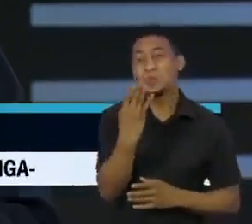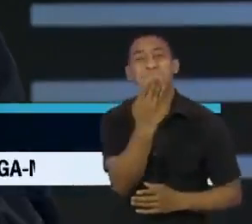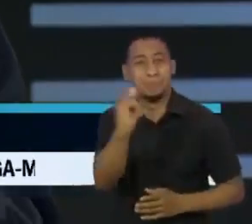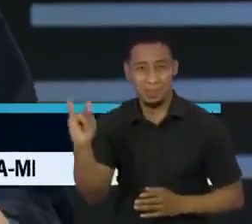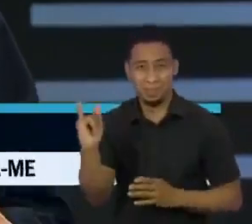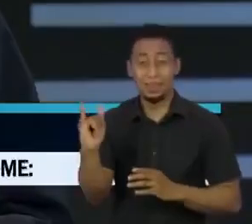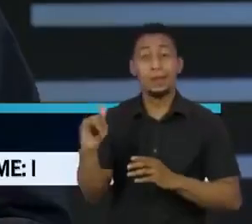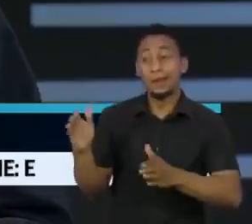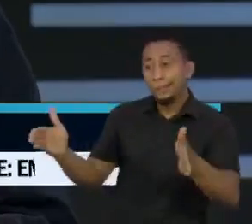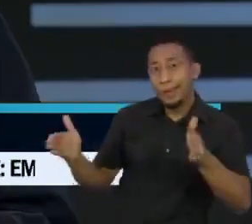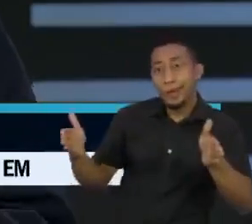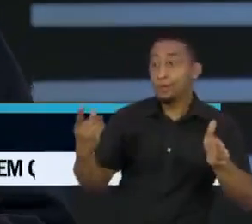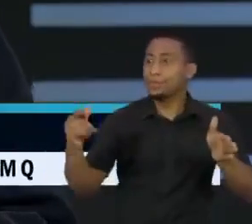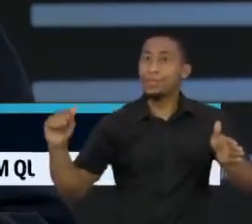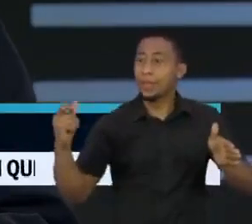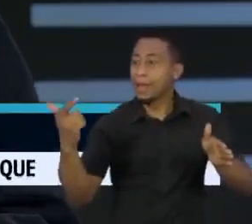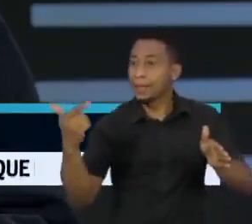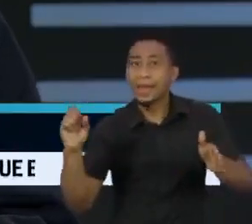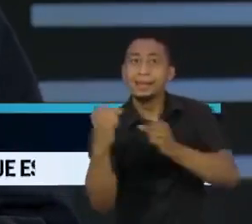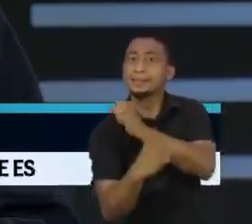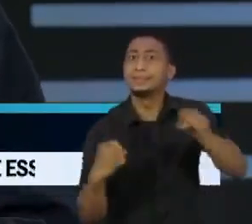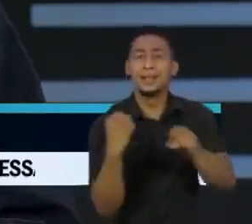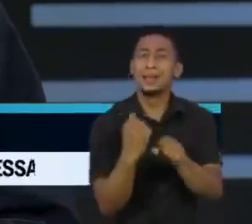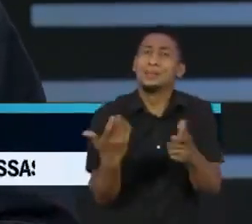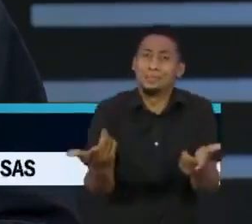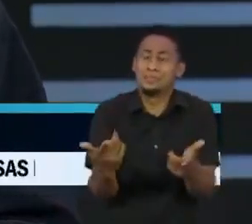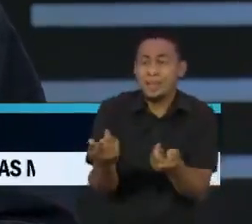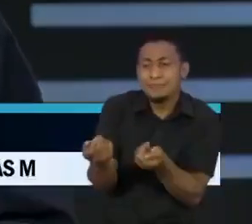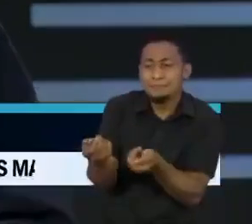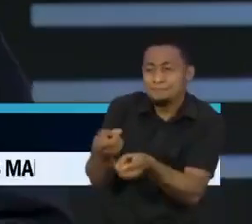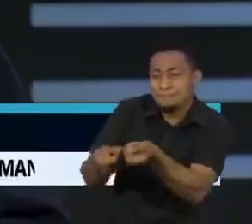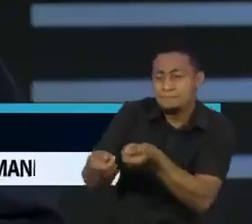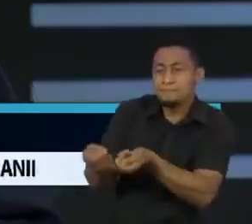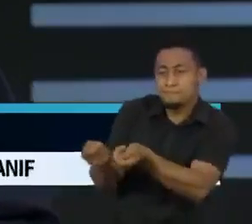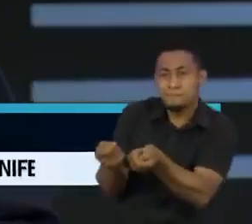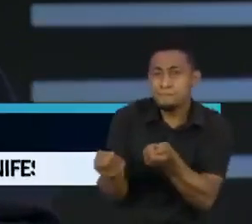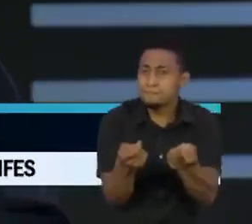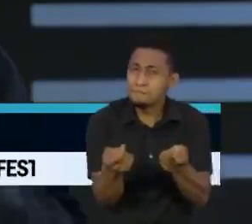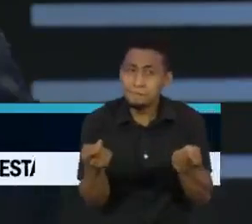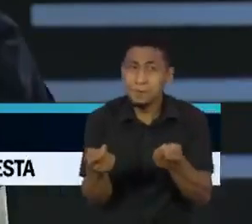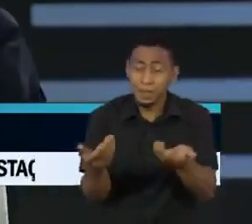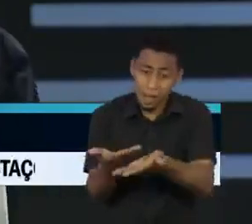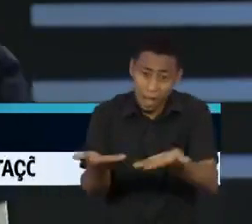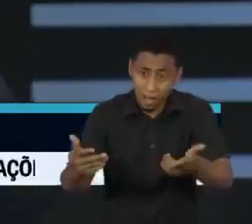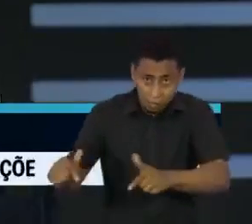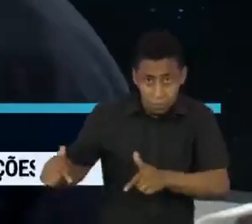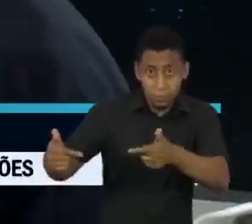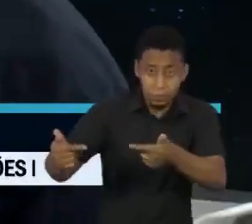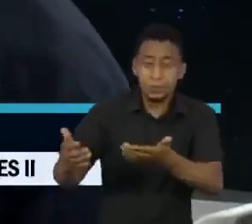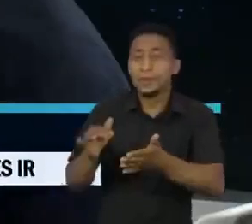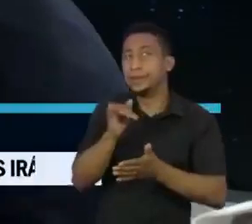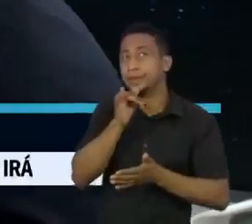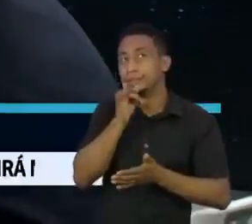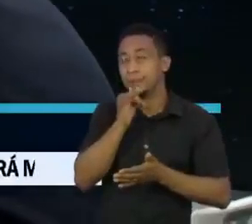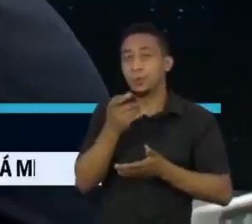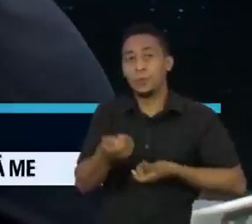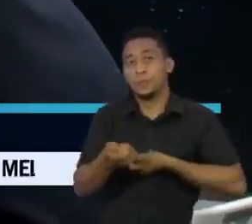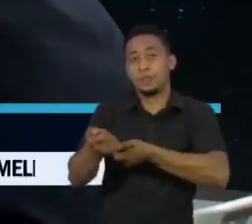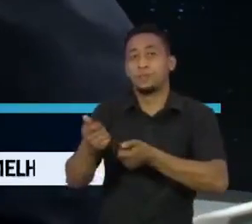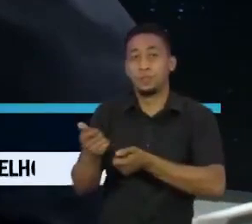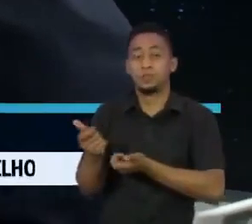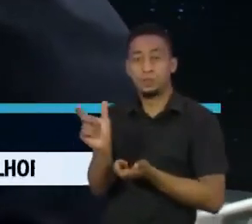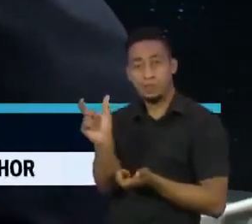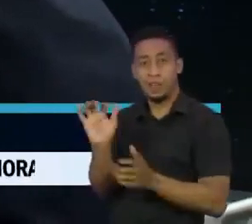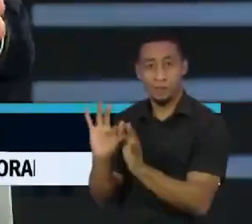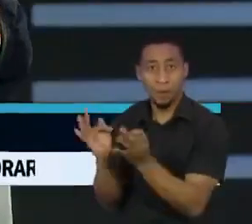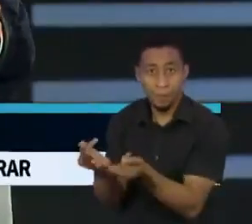ano, isso, qualquer erro que você faça na segunda casa decimal de uma política pública, por exemplo, Bolsa Família ou alocação de